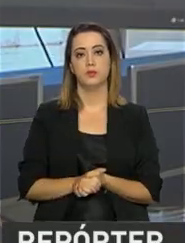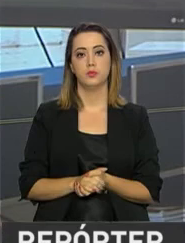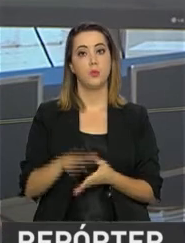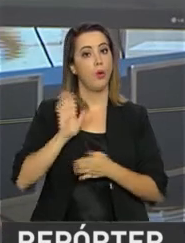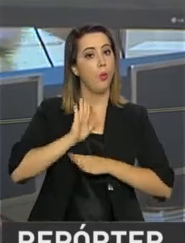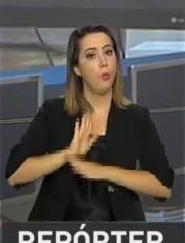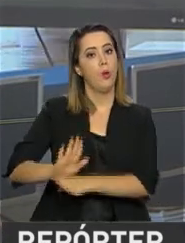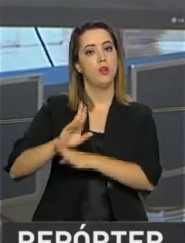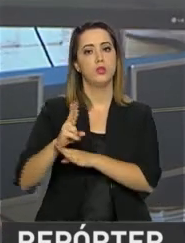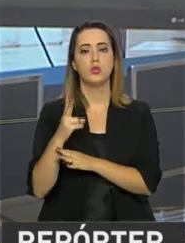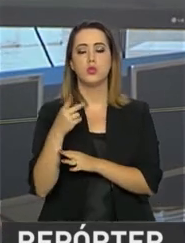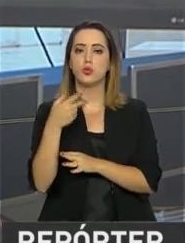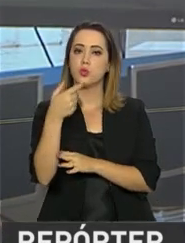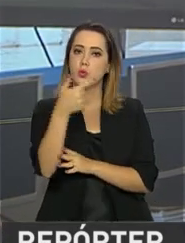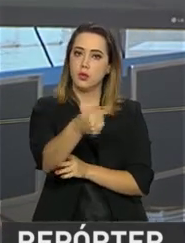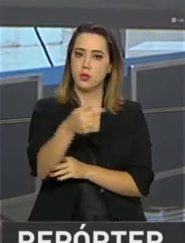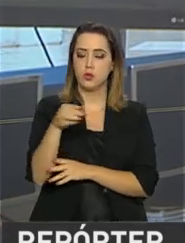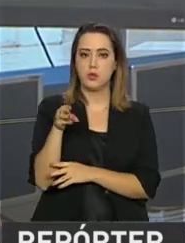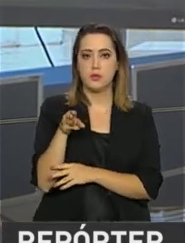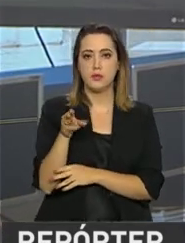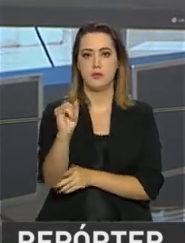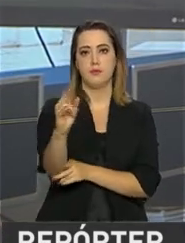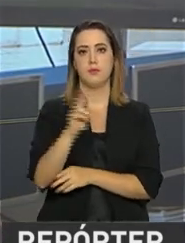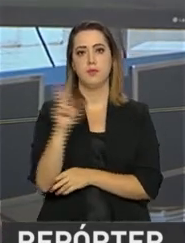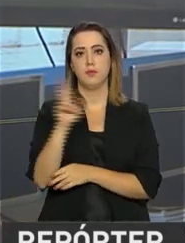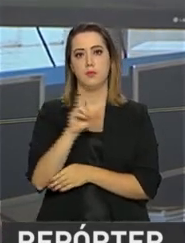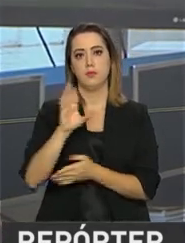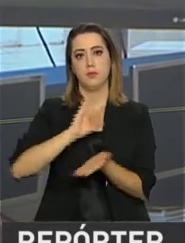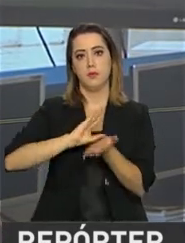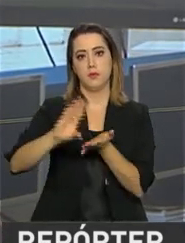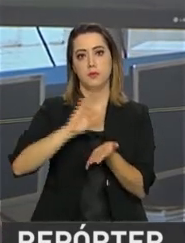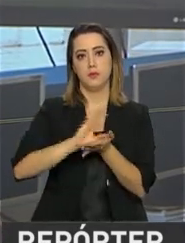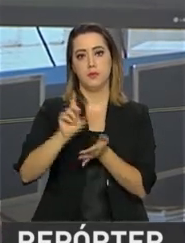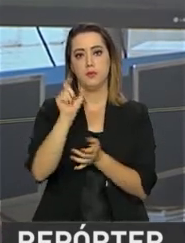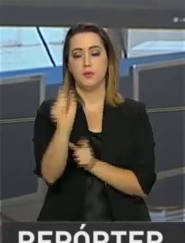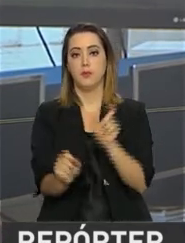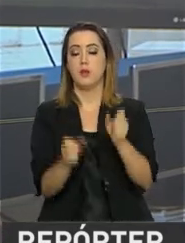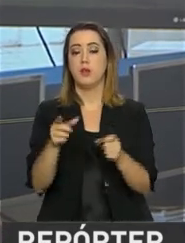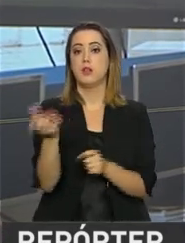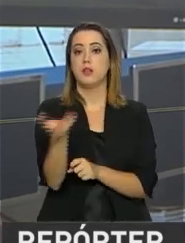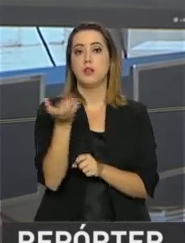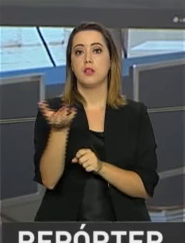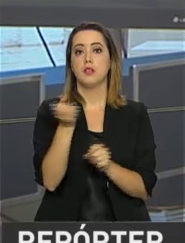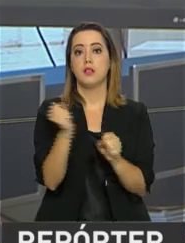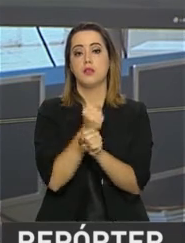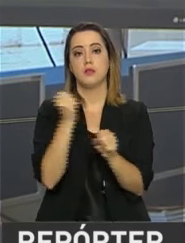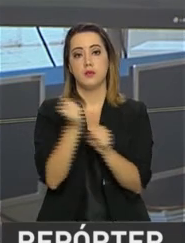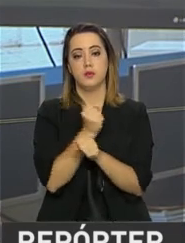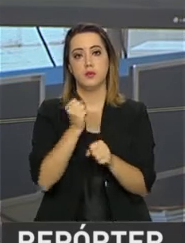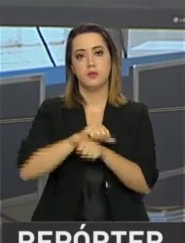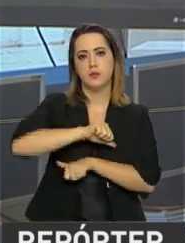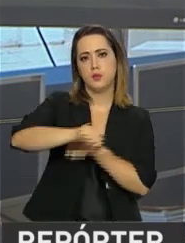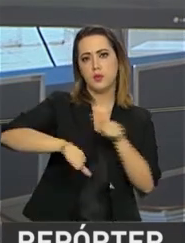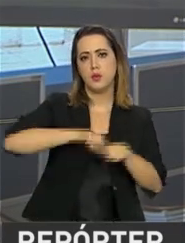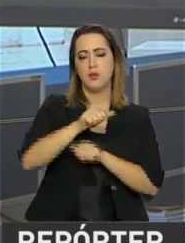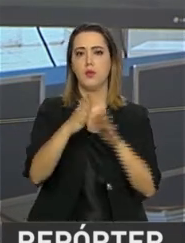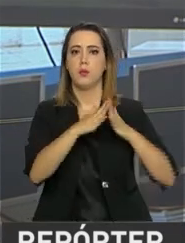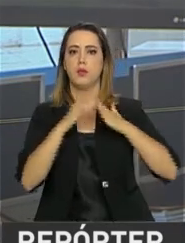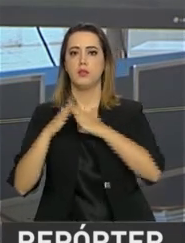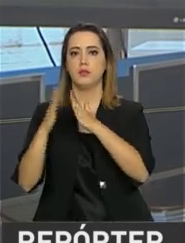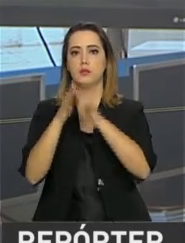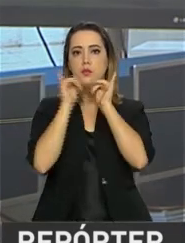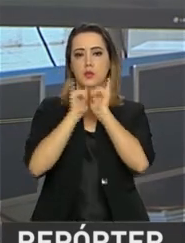reforço de 7 bilhões de reais é para quem quer construir ou reformar a casa esse valor foi